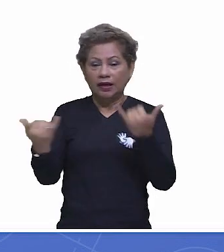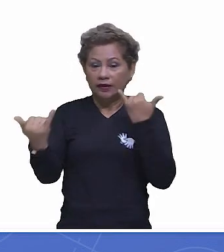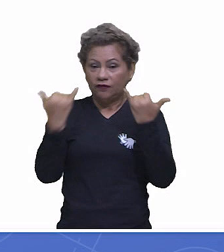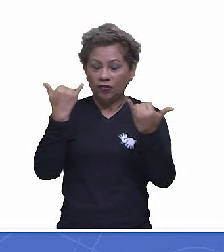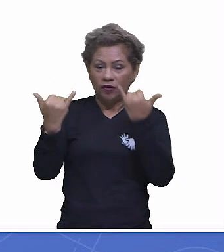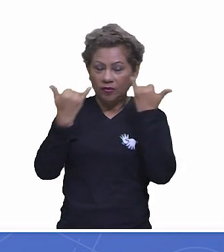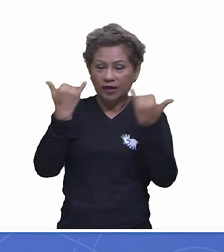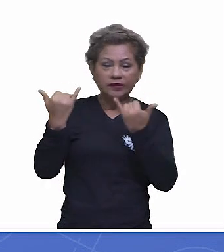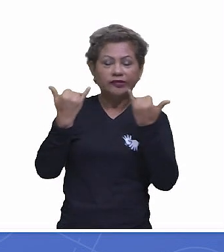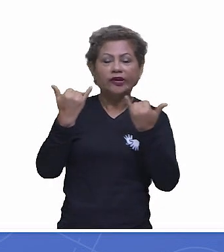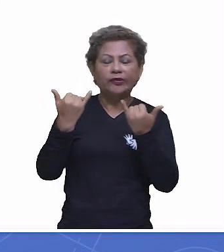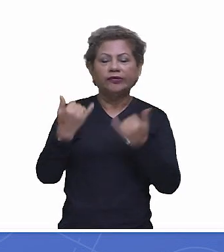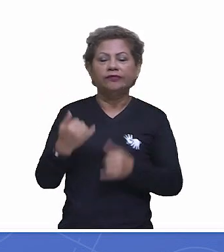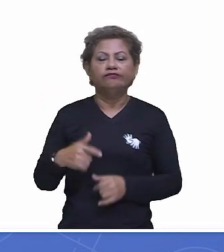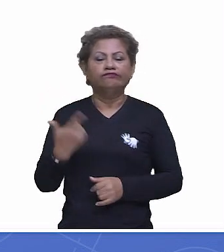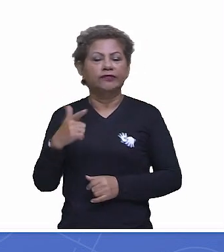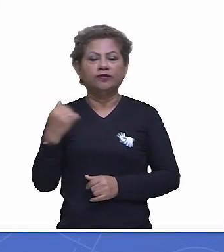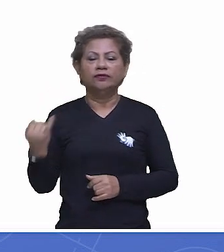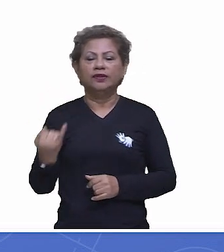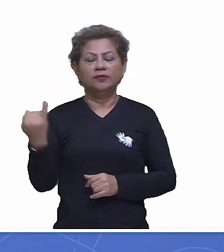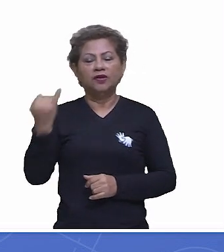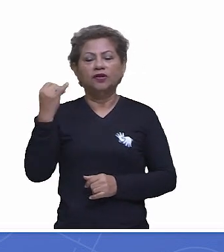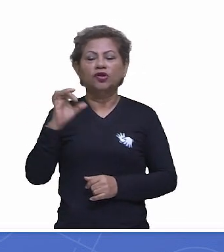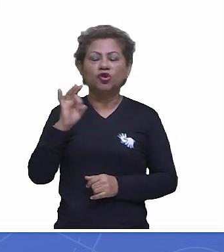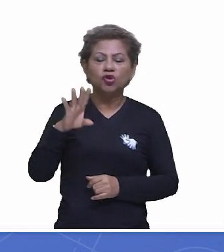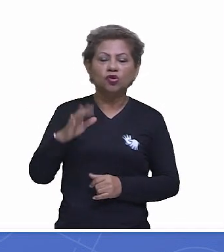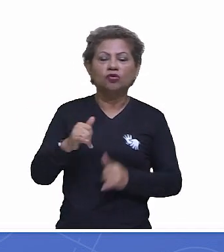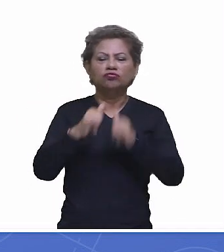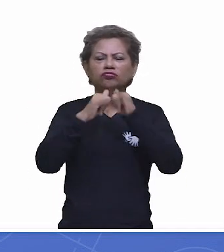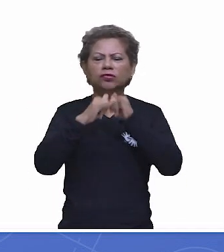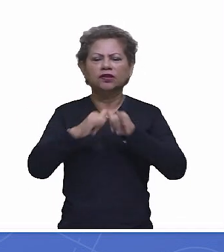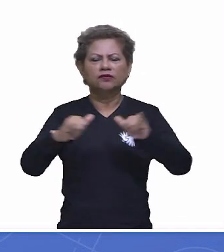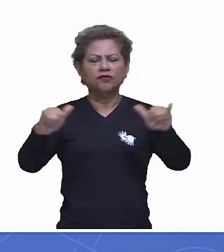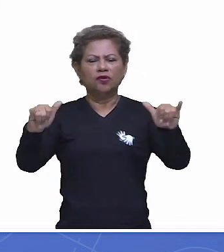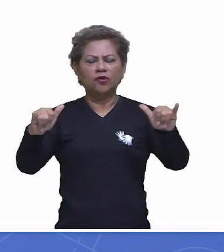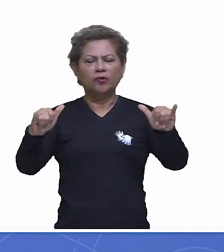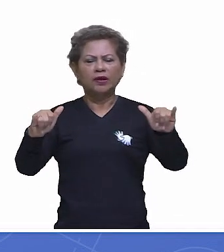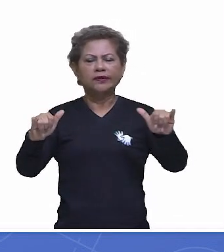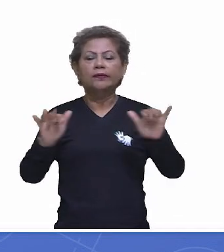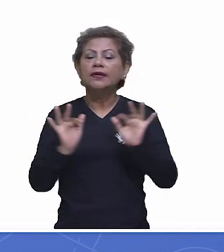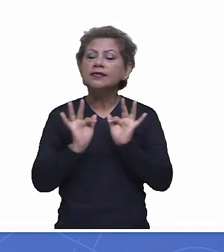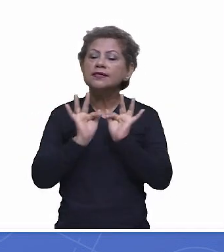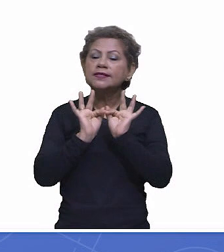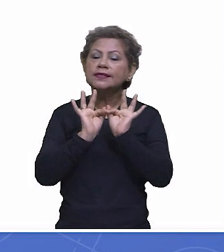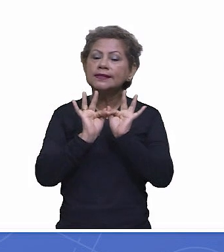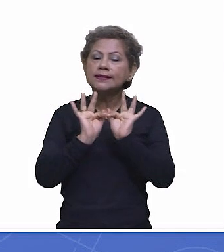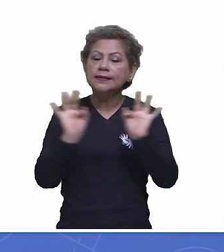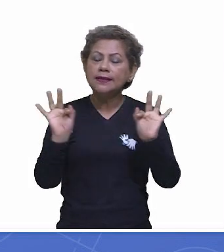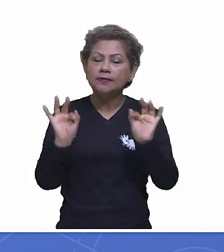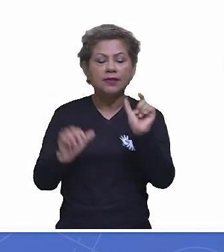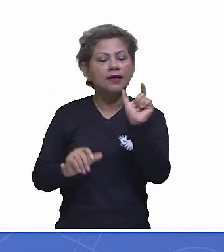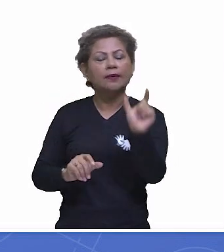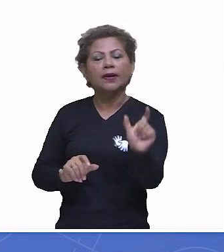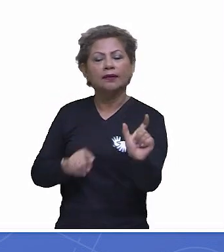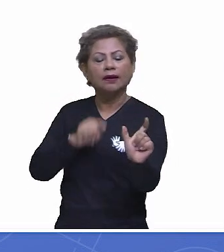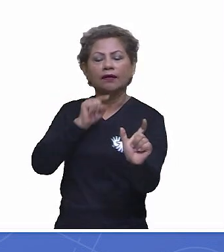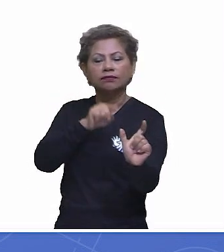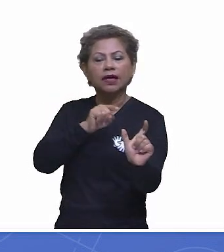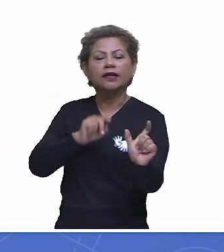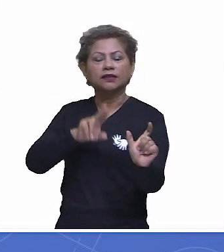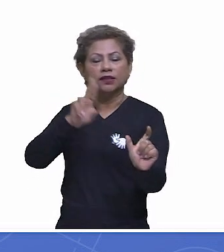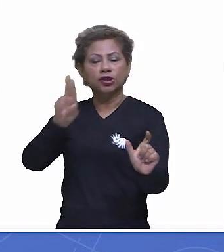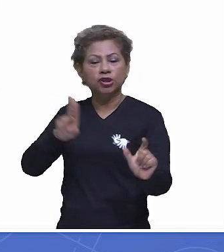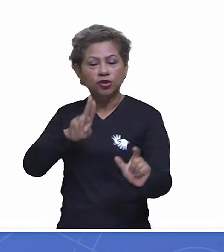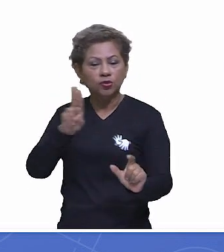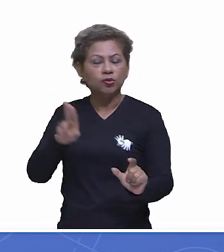necessariamente palavras, tá? São algumas informações, alguns recursos aplicados dentro do texto e que nós podemos utilizar elas como uma